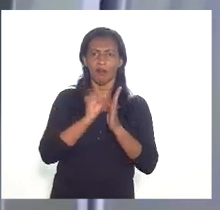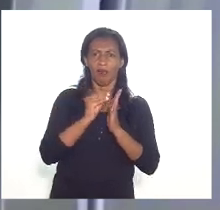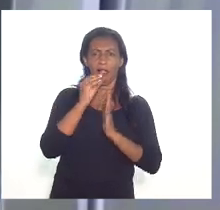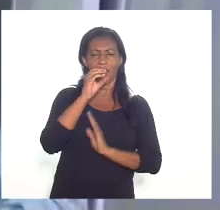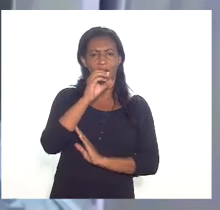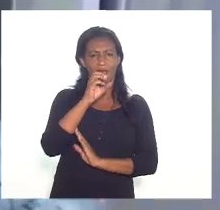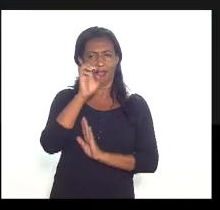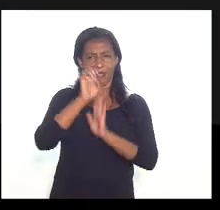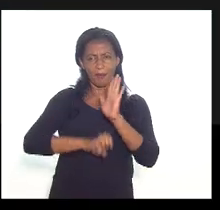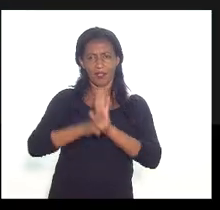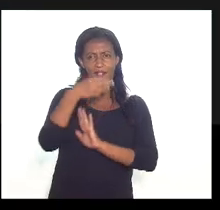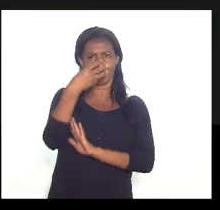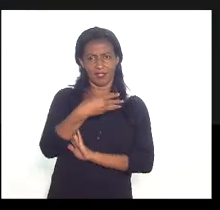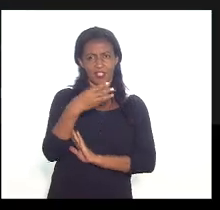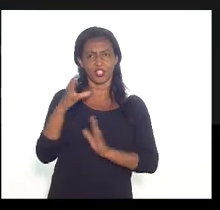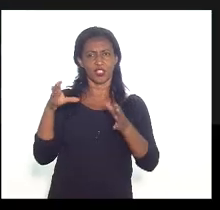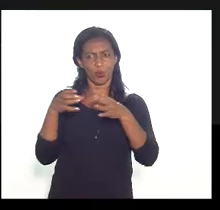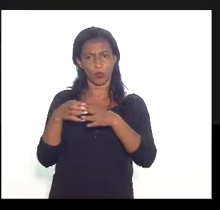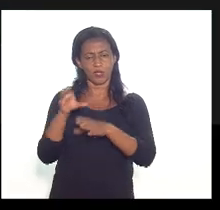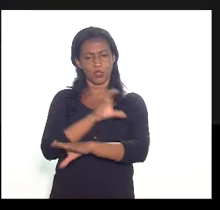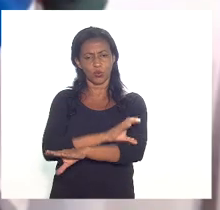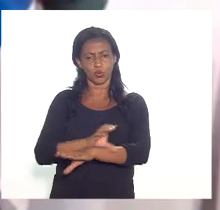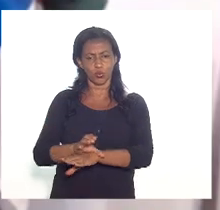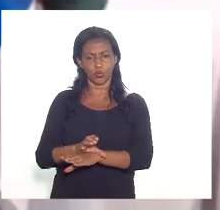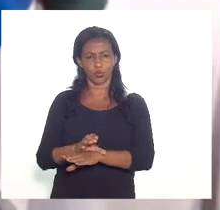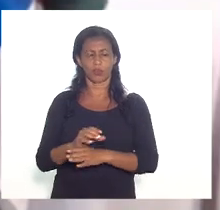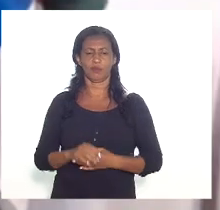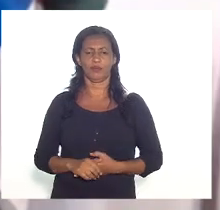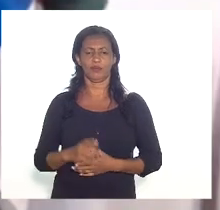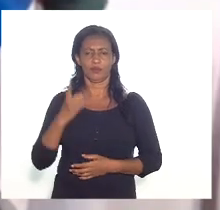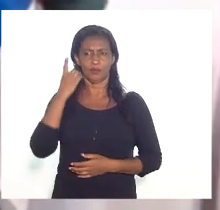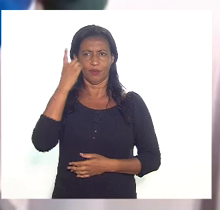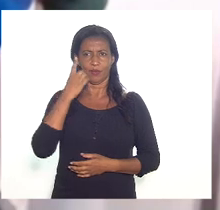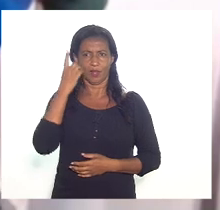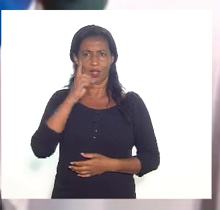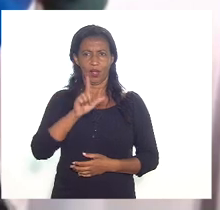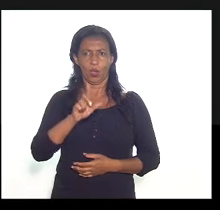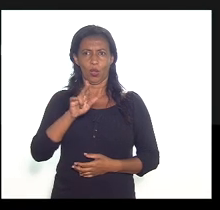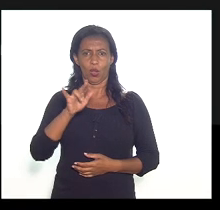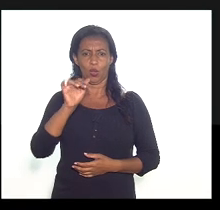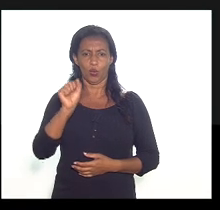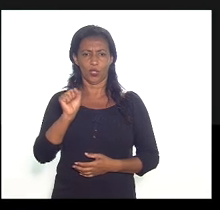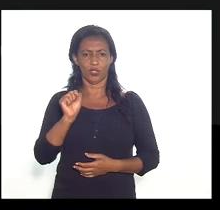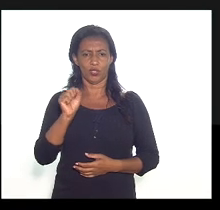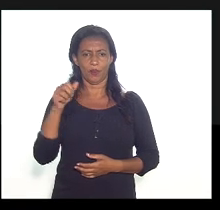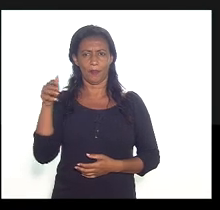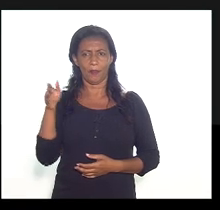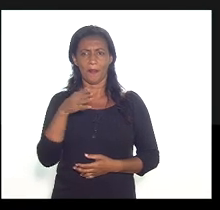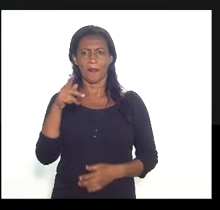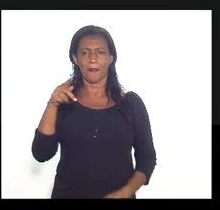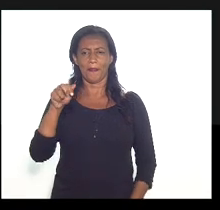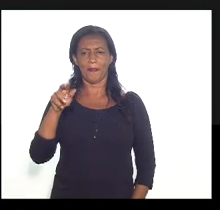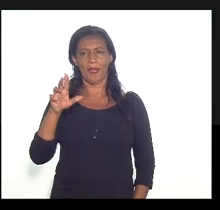Cultura. Perfeito. Deputado Luiz Paulo, pelo Tributação e Controle.